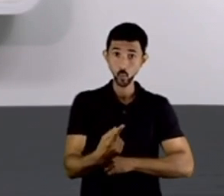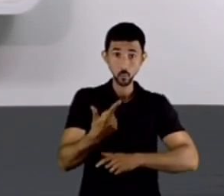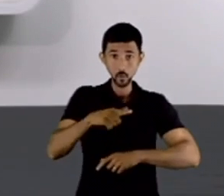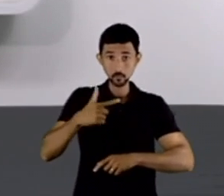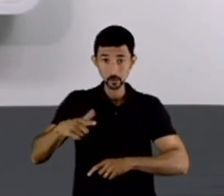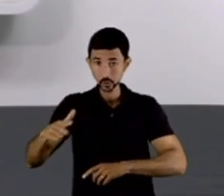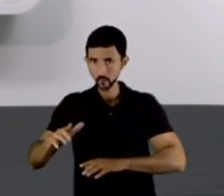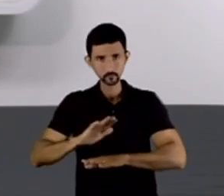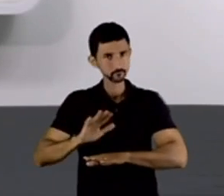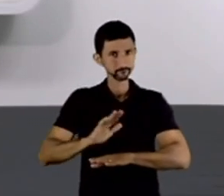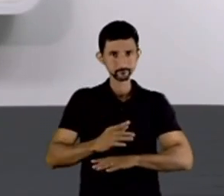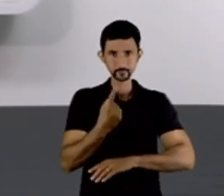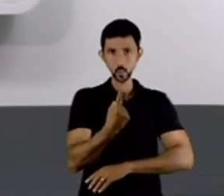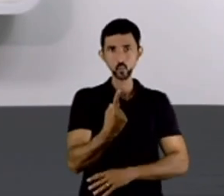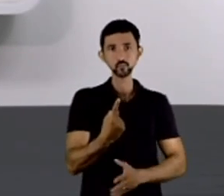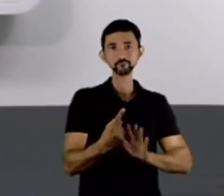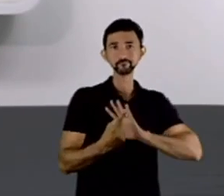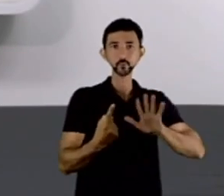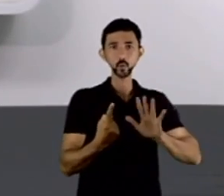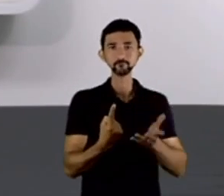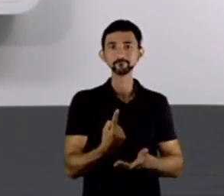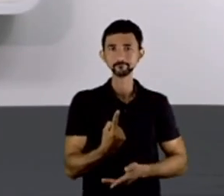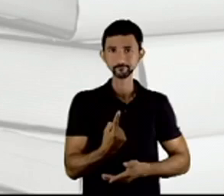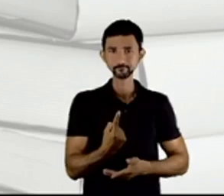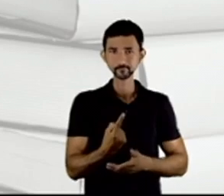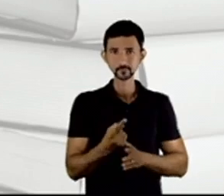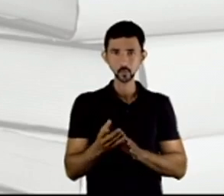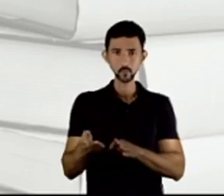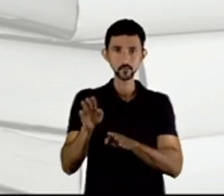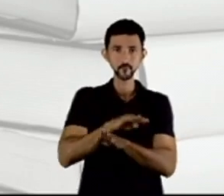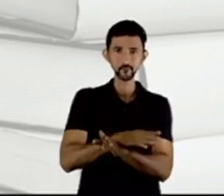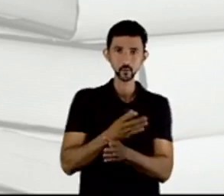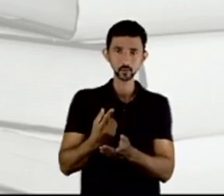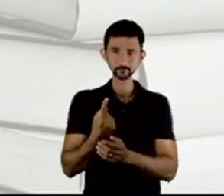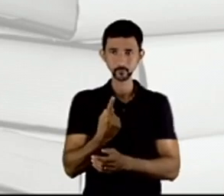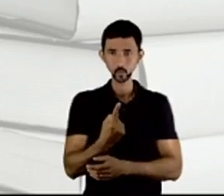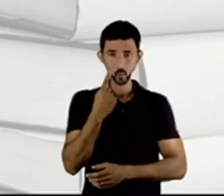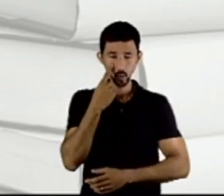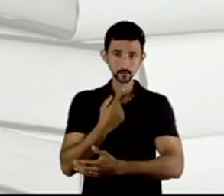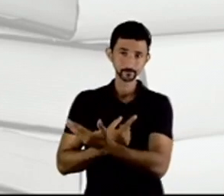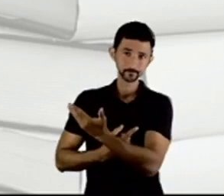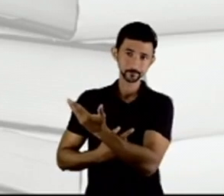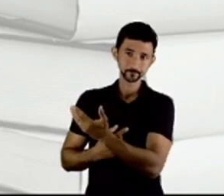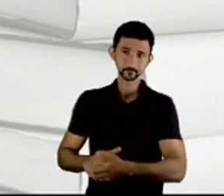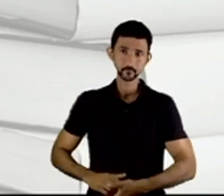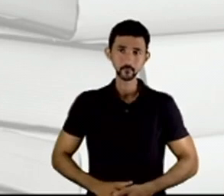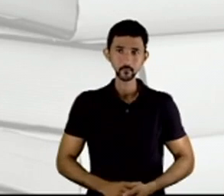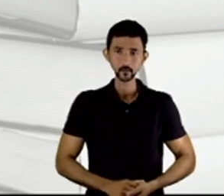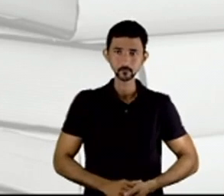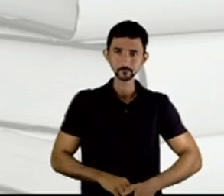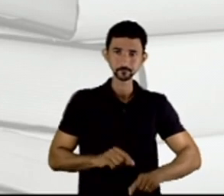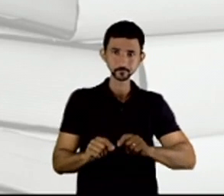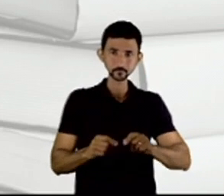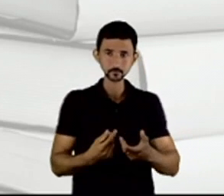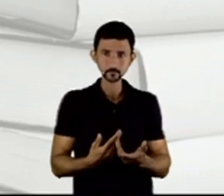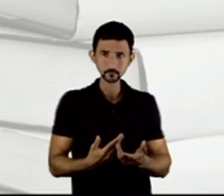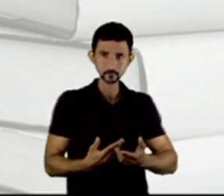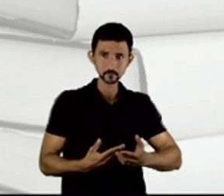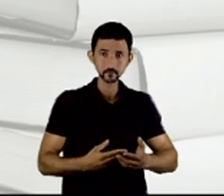repete. Então, ele não faz parte do período. A denominação dele é